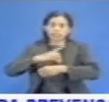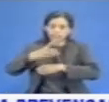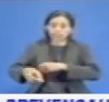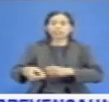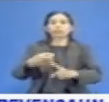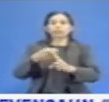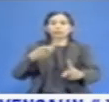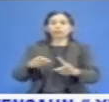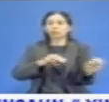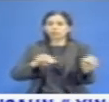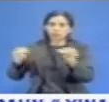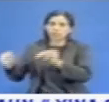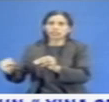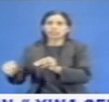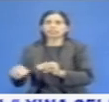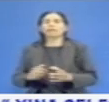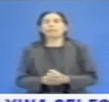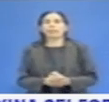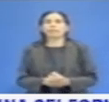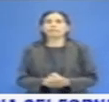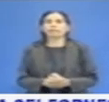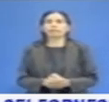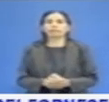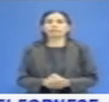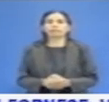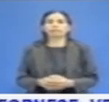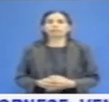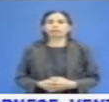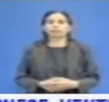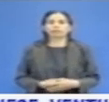climática. Zulio Nascimento, Domingos de Deus, ba RTTL.